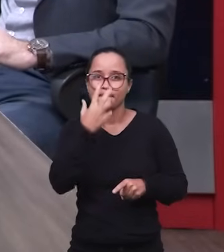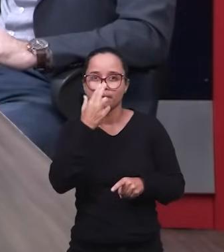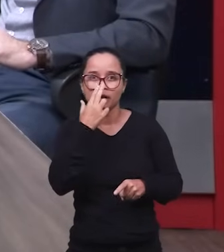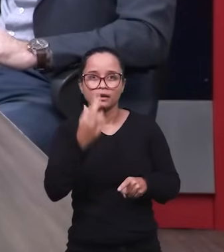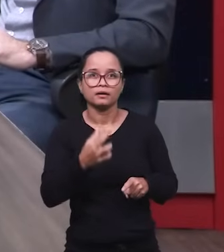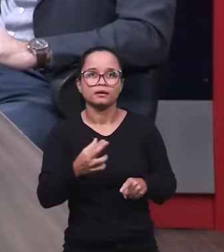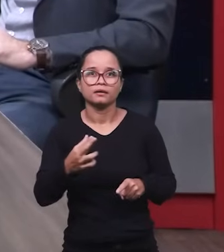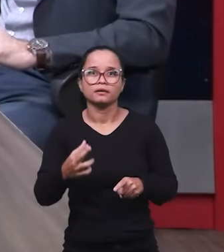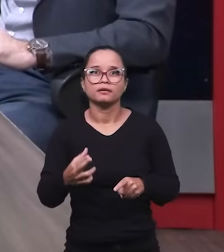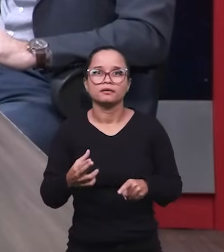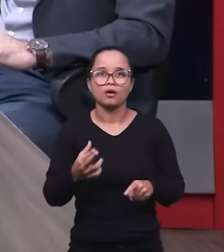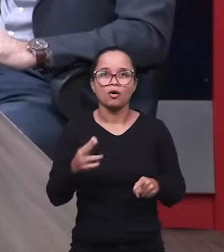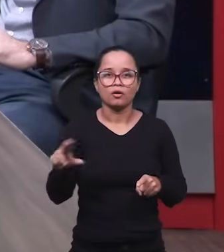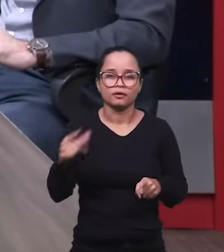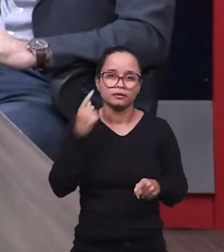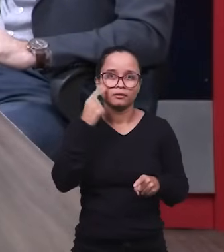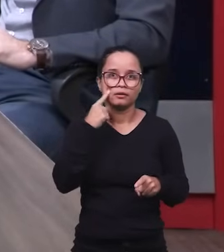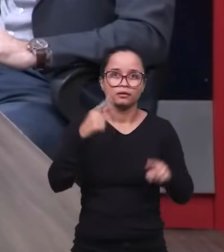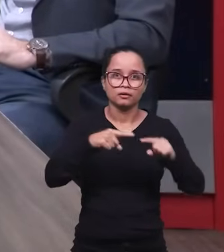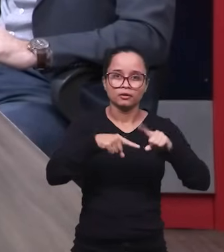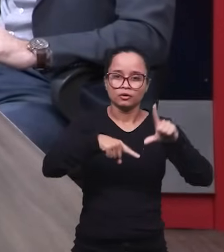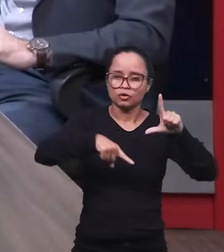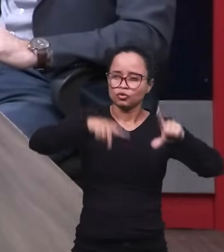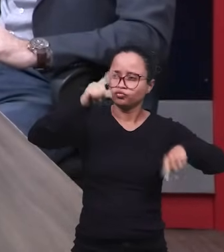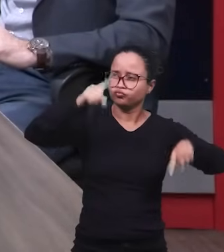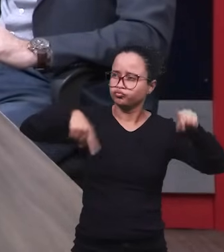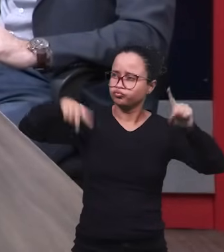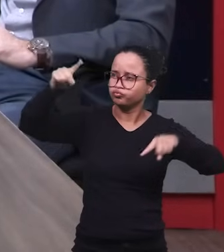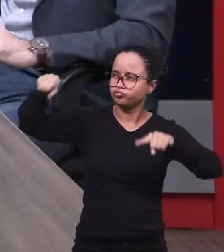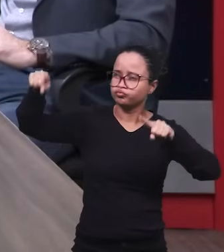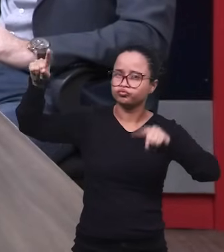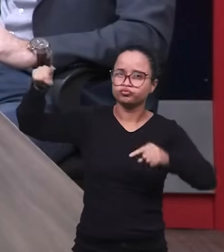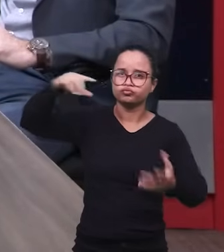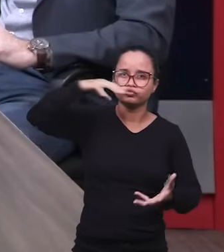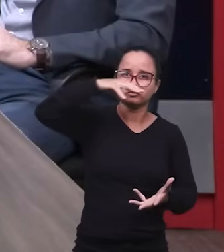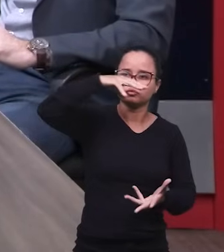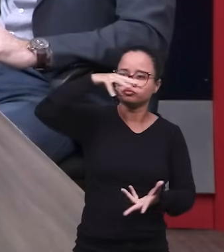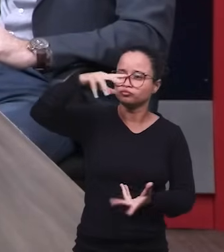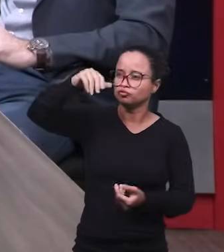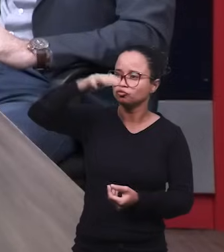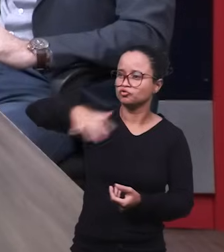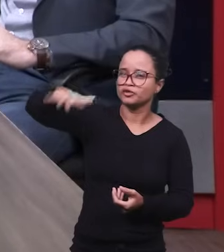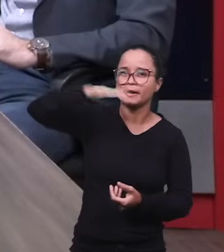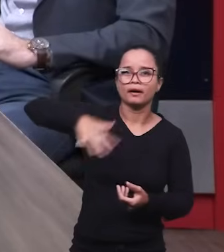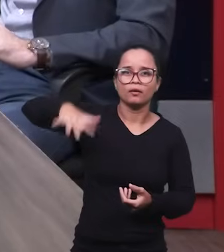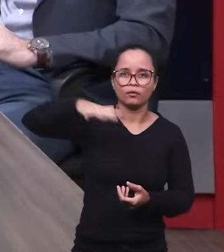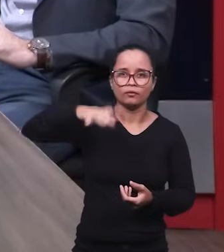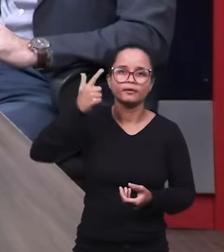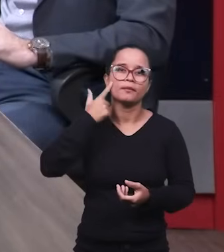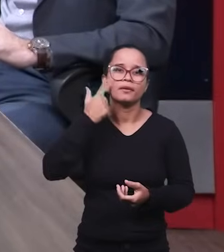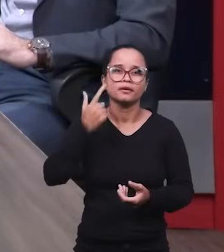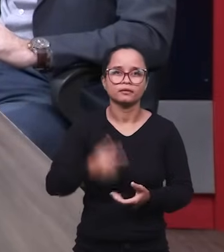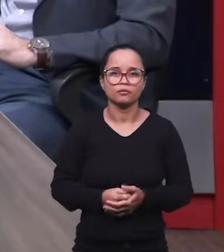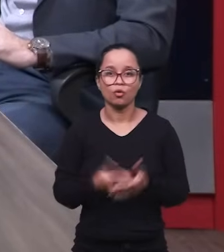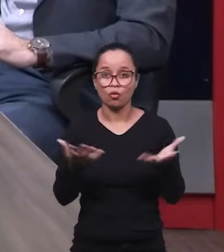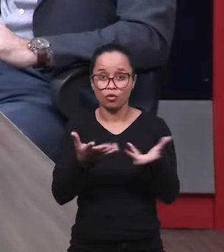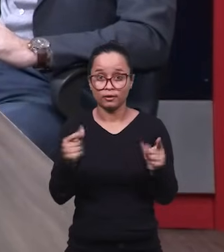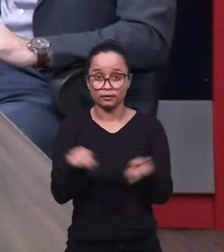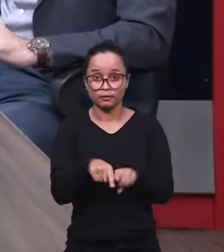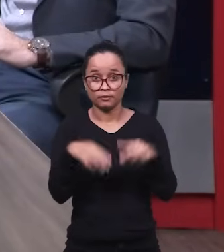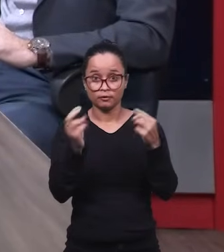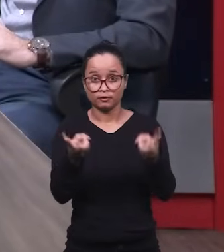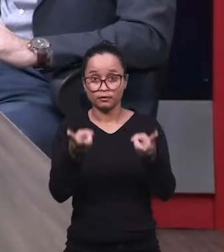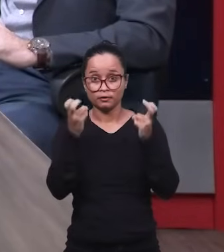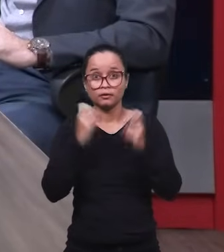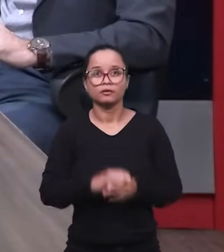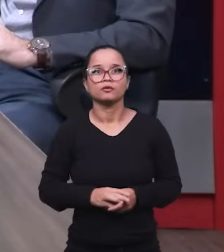colidindo, vai gerar uma onda gravitacional que vai espalhar no universo inteiro. Isso aí também a gente vê hoje na observação do espaço